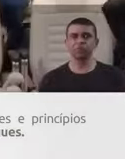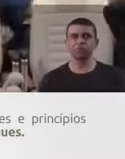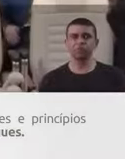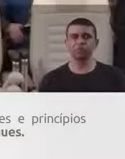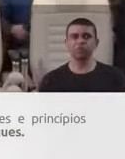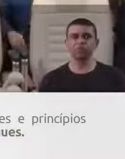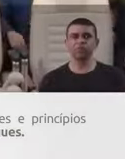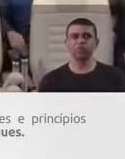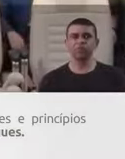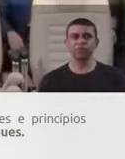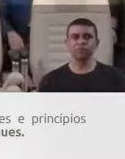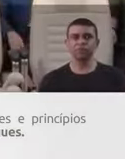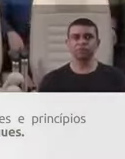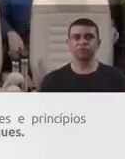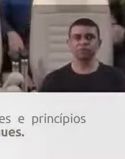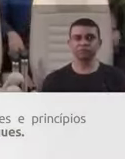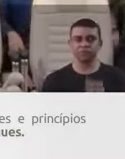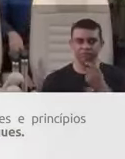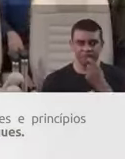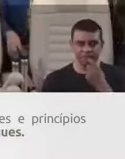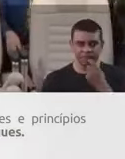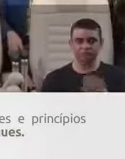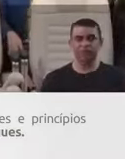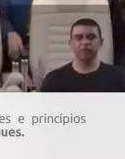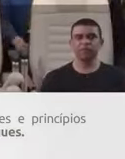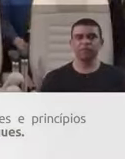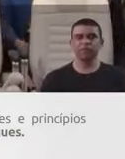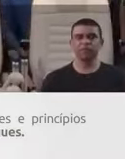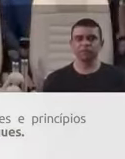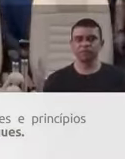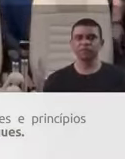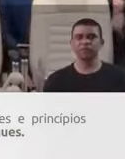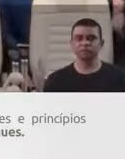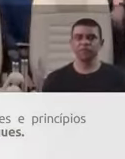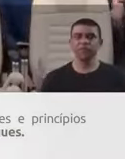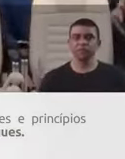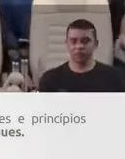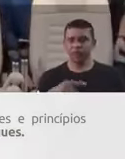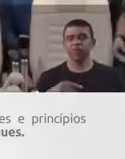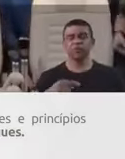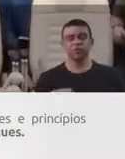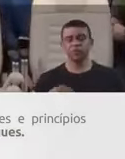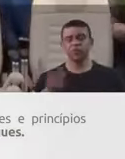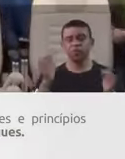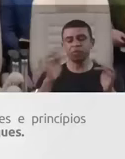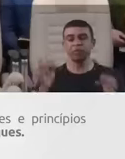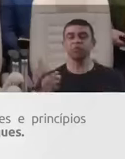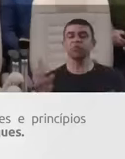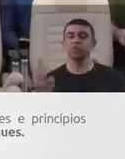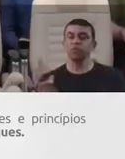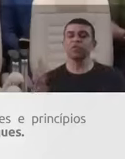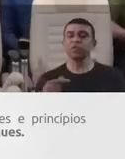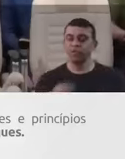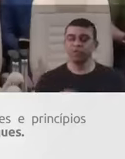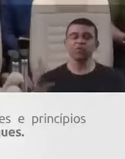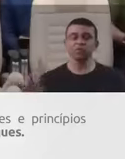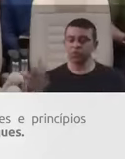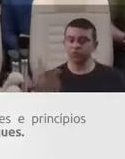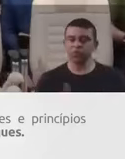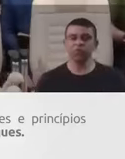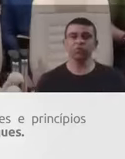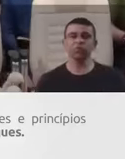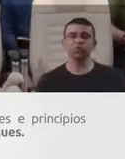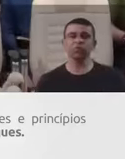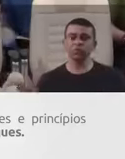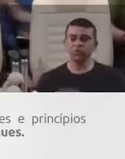Eu quero expressar a minha alegria por estar com vocês mais uma vez. Ao pastor Dr. Elias,